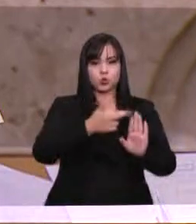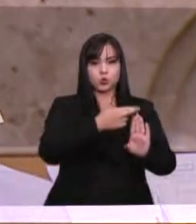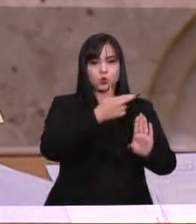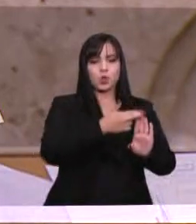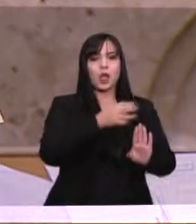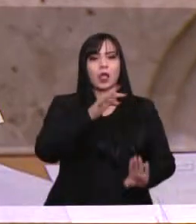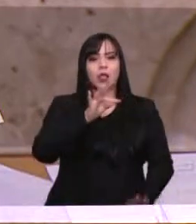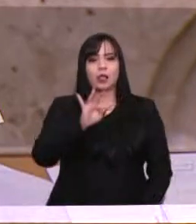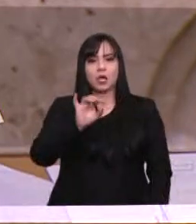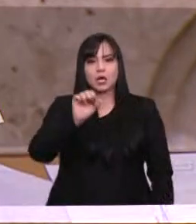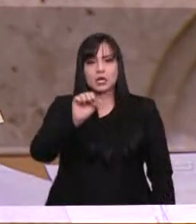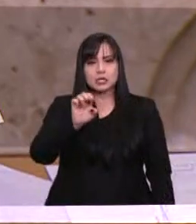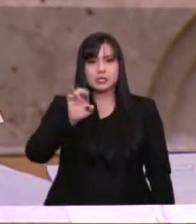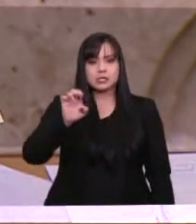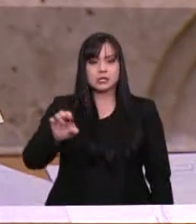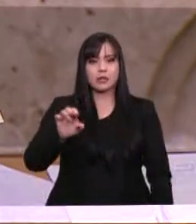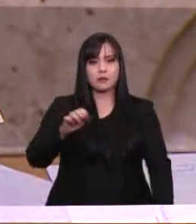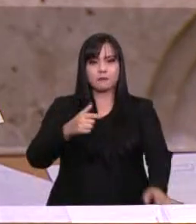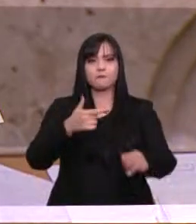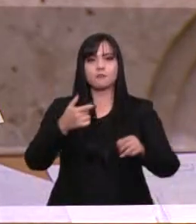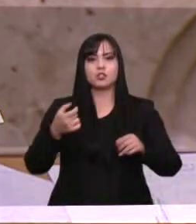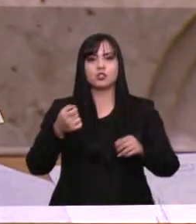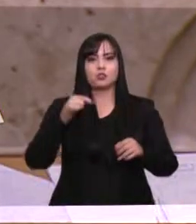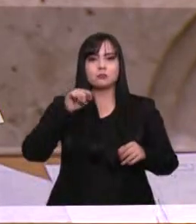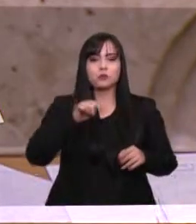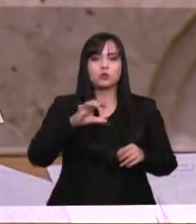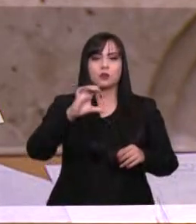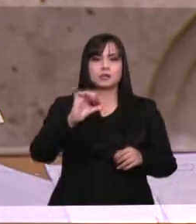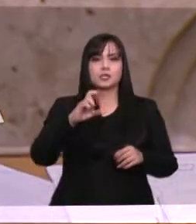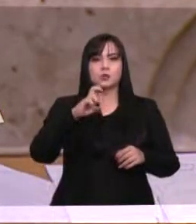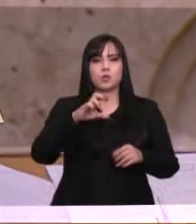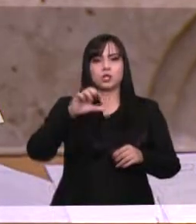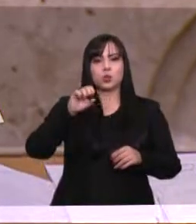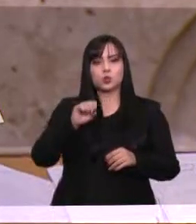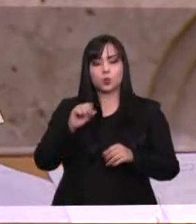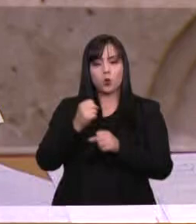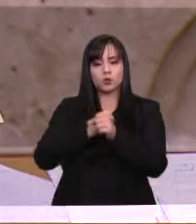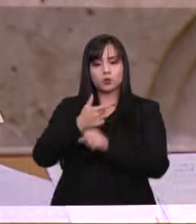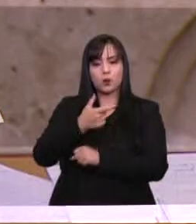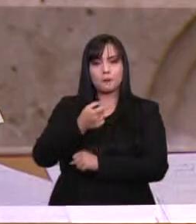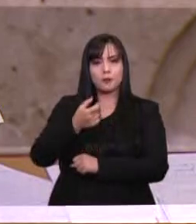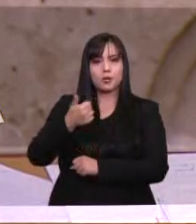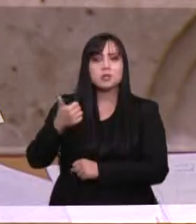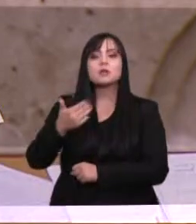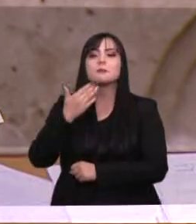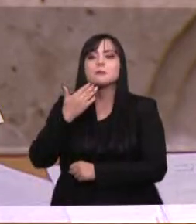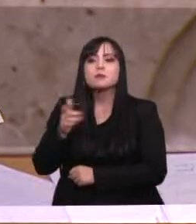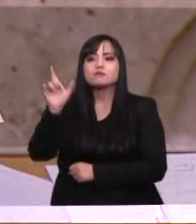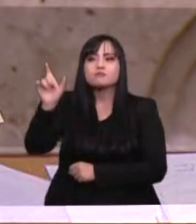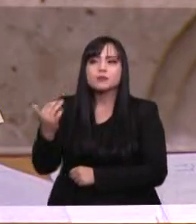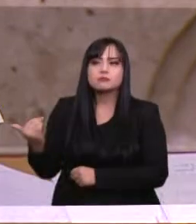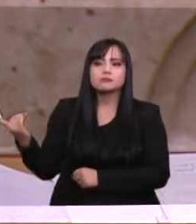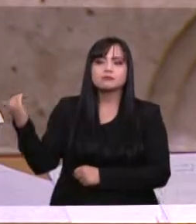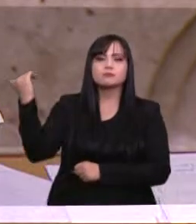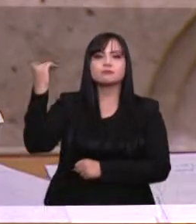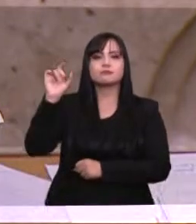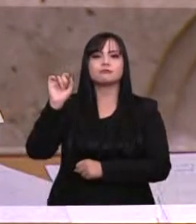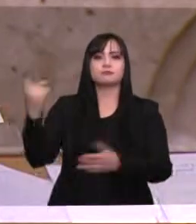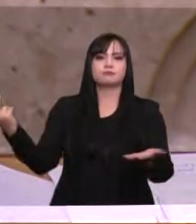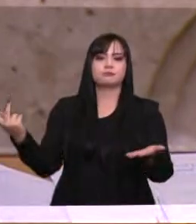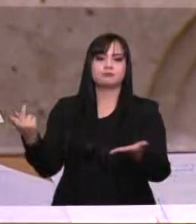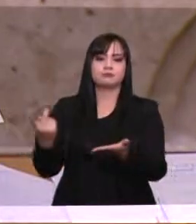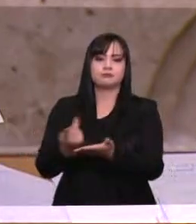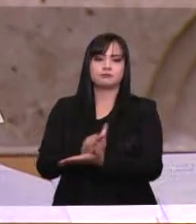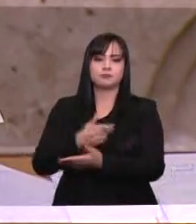resolução TSE 20.958 de 2001 Solicito a vossa excelência a